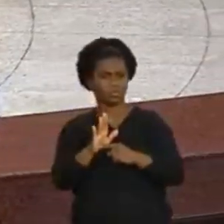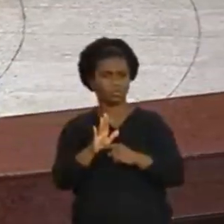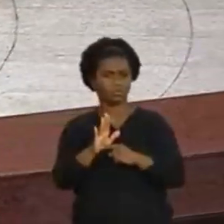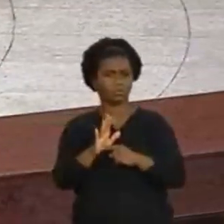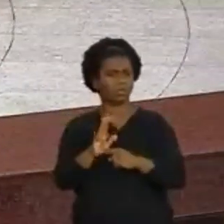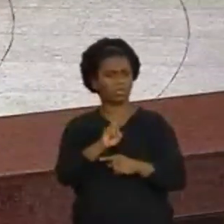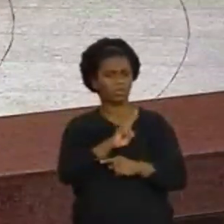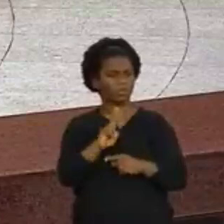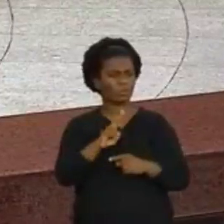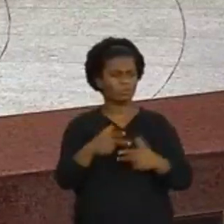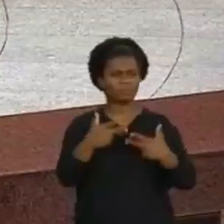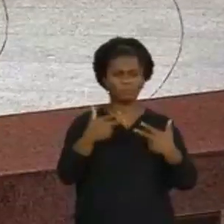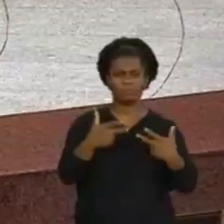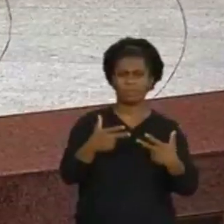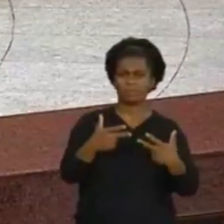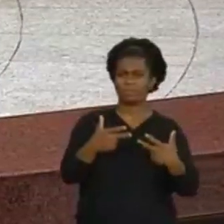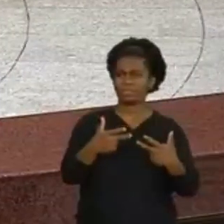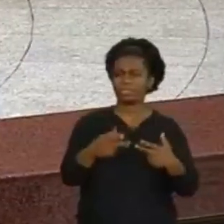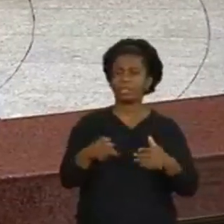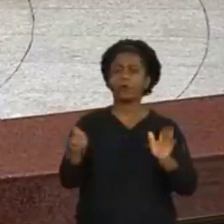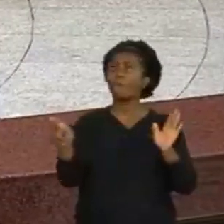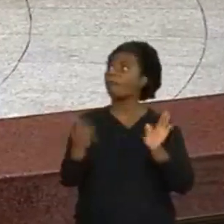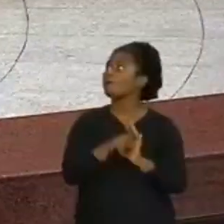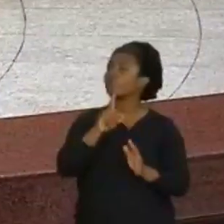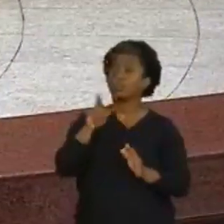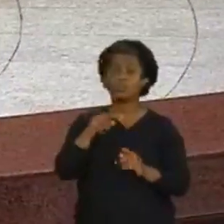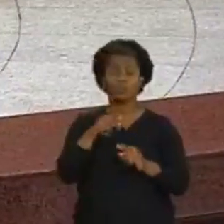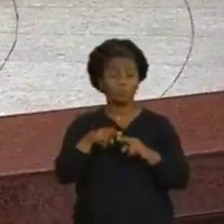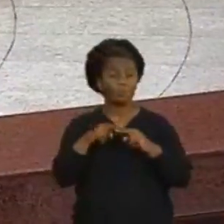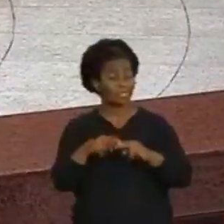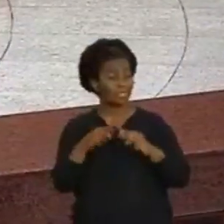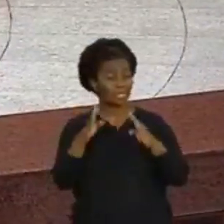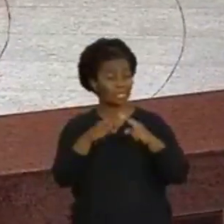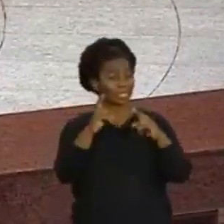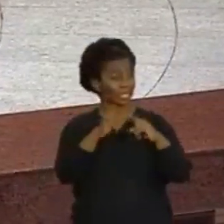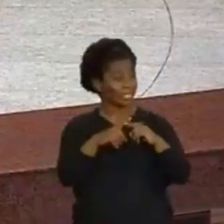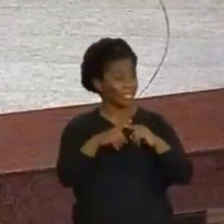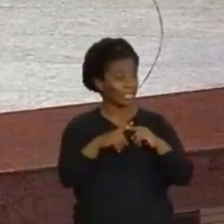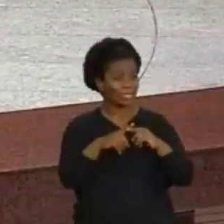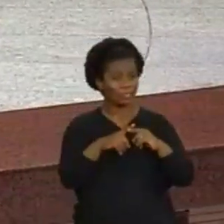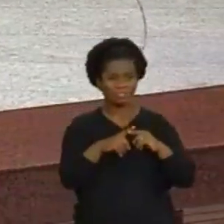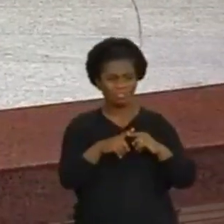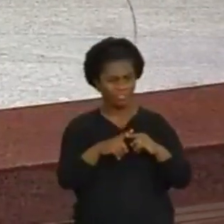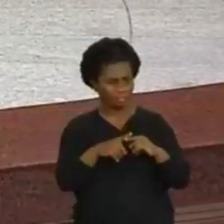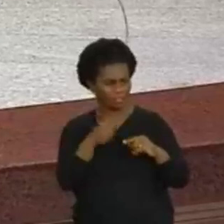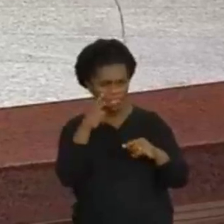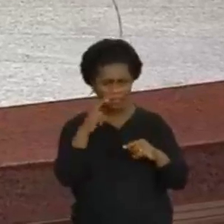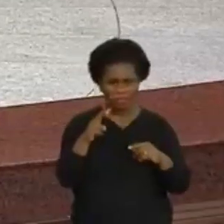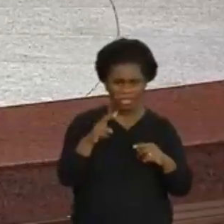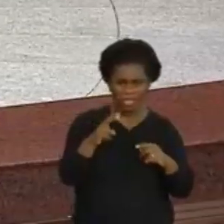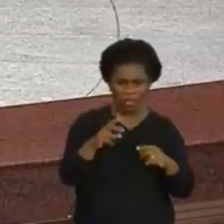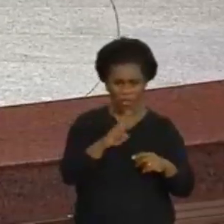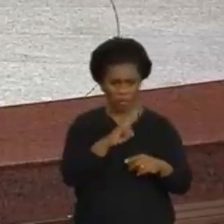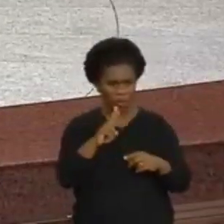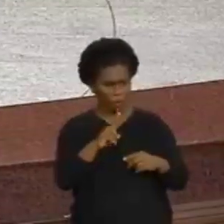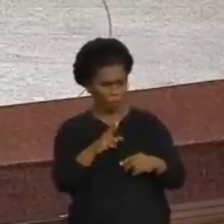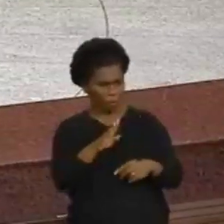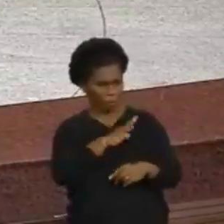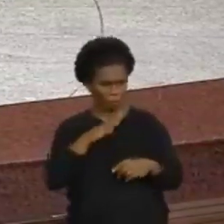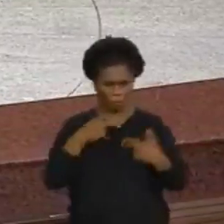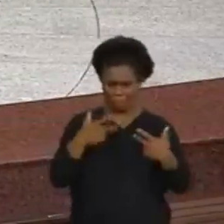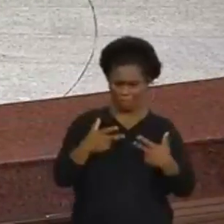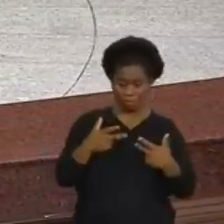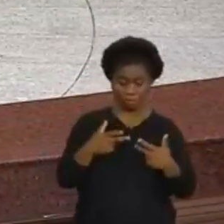igreja universal, você não vê um nome, nem uma placa, nem uma foto do bispo, porque ele entendeu que não era ele, era o quê? Era